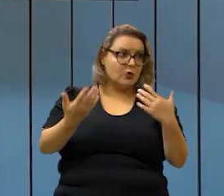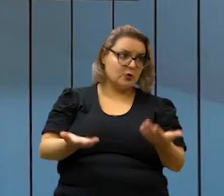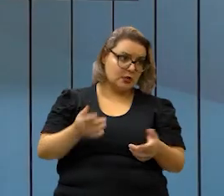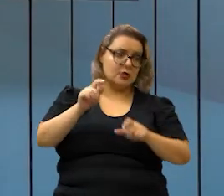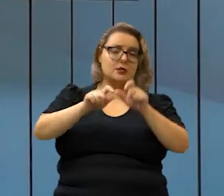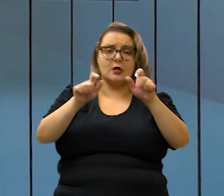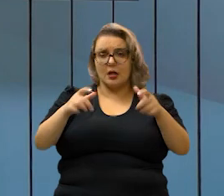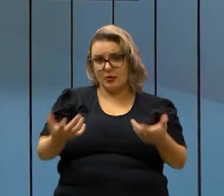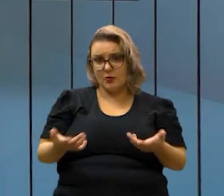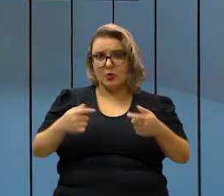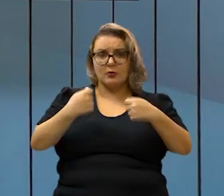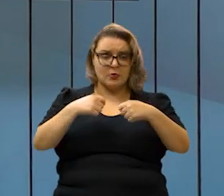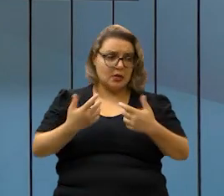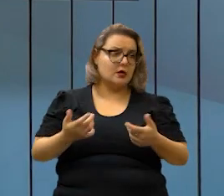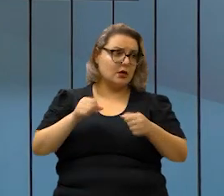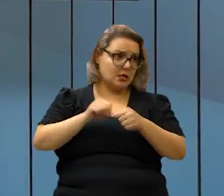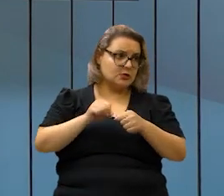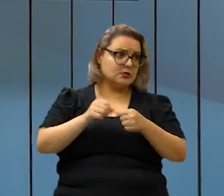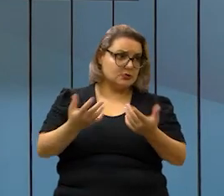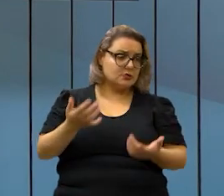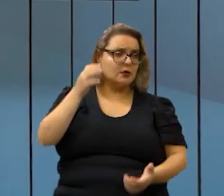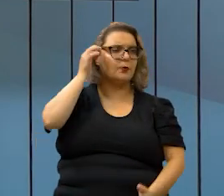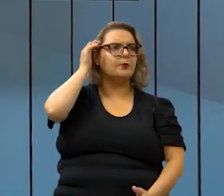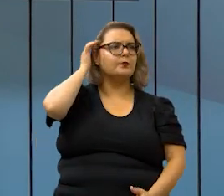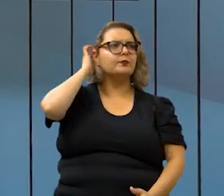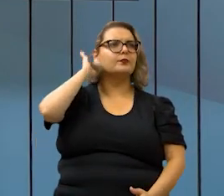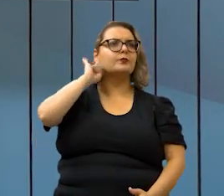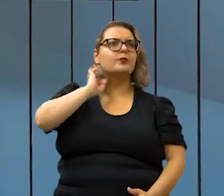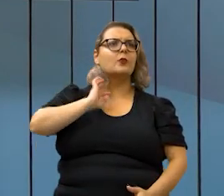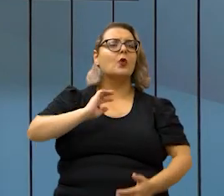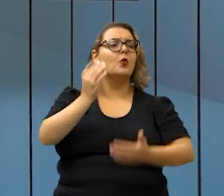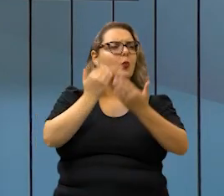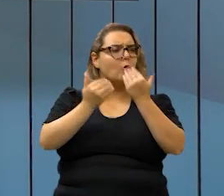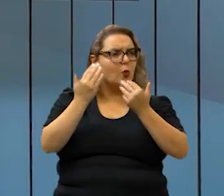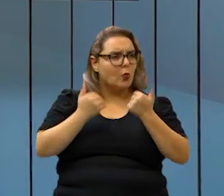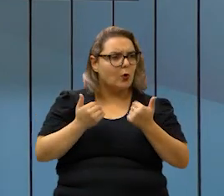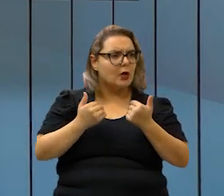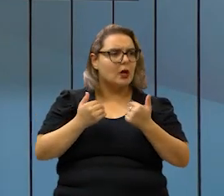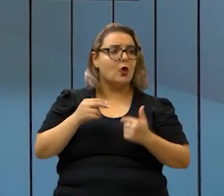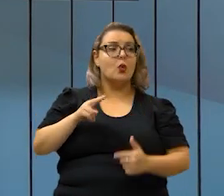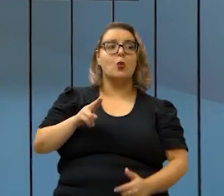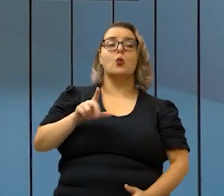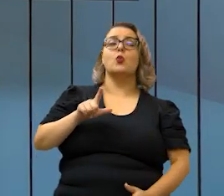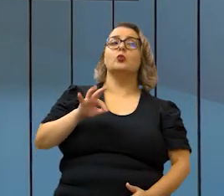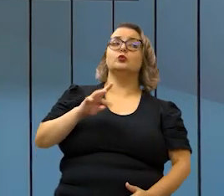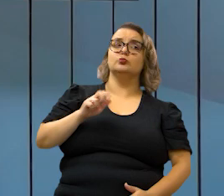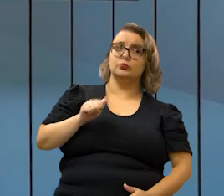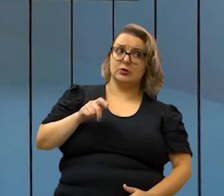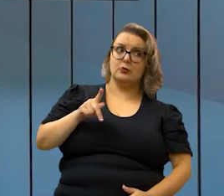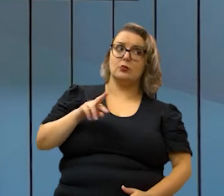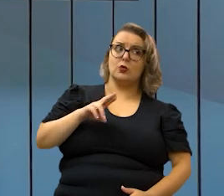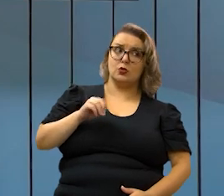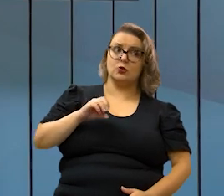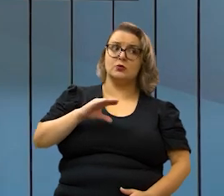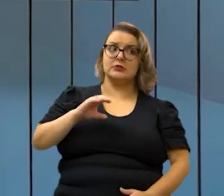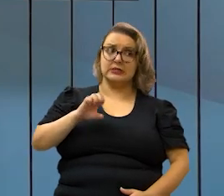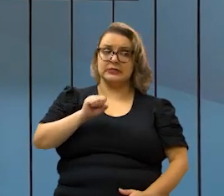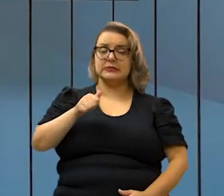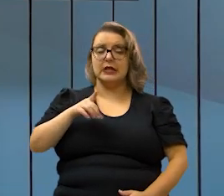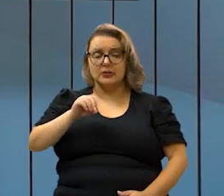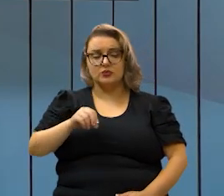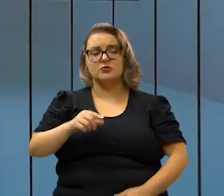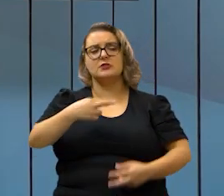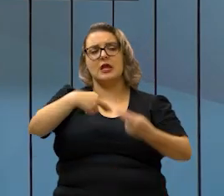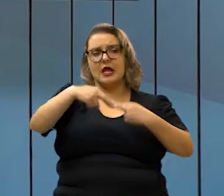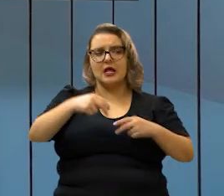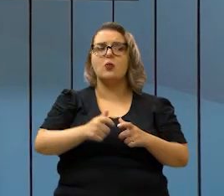né, que as pessoas devem aí fazer, o consumo de alimentos ultraprocessados, eles têm relação